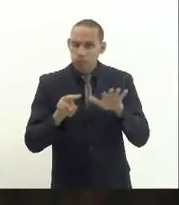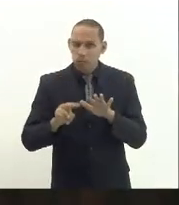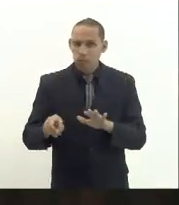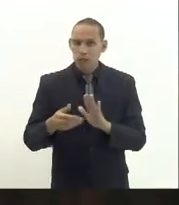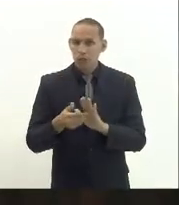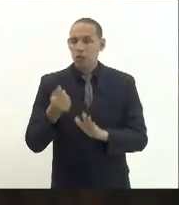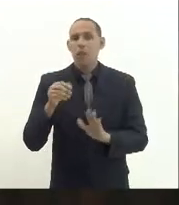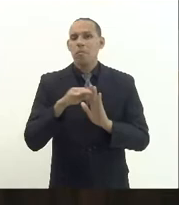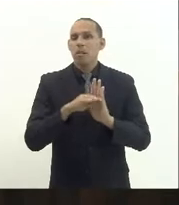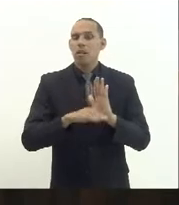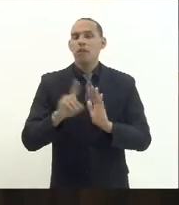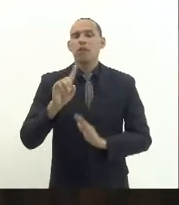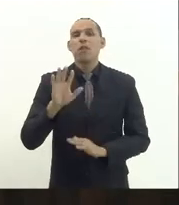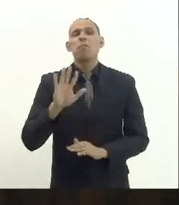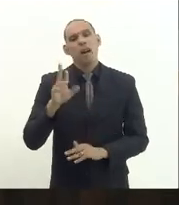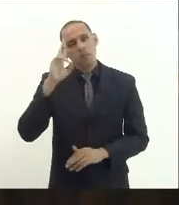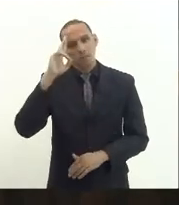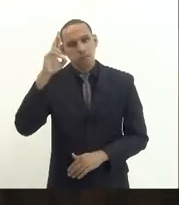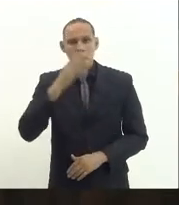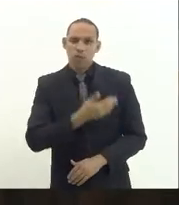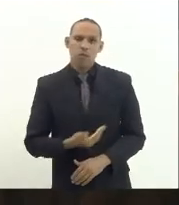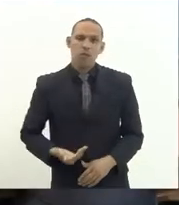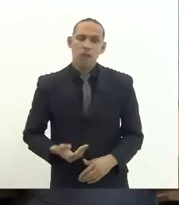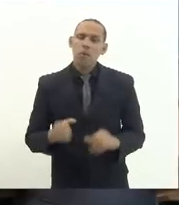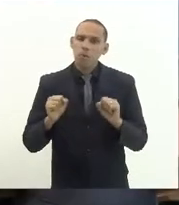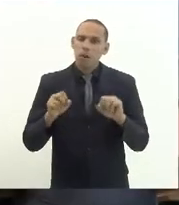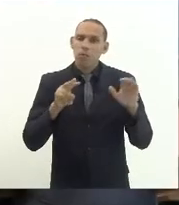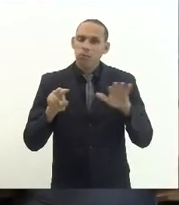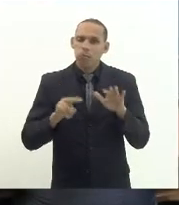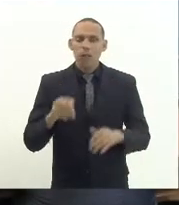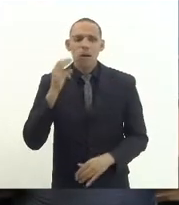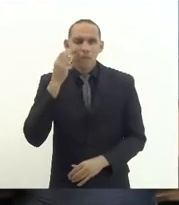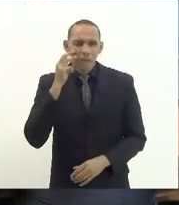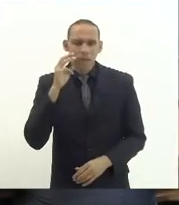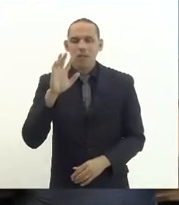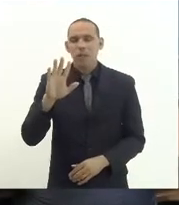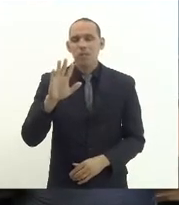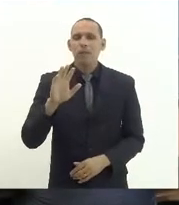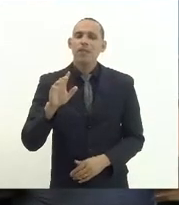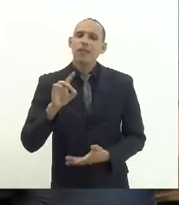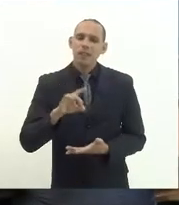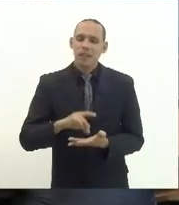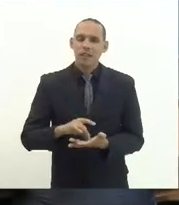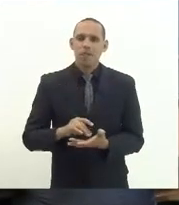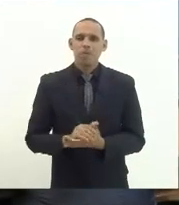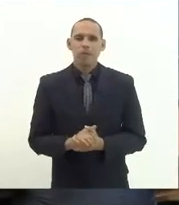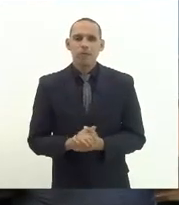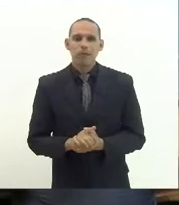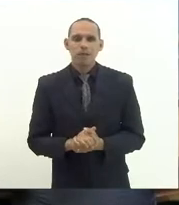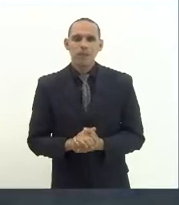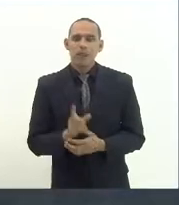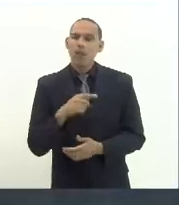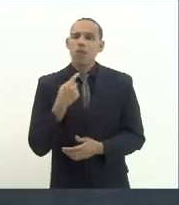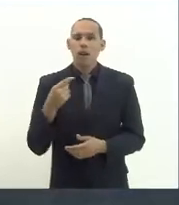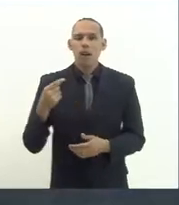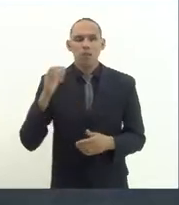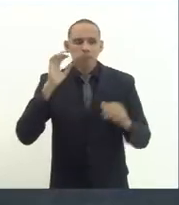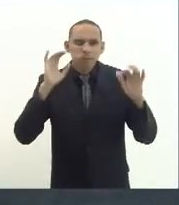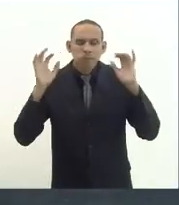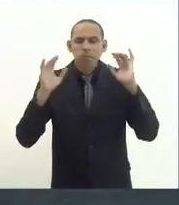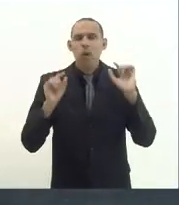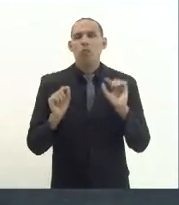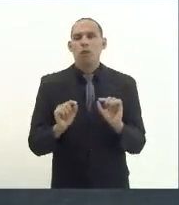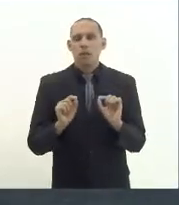Tiraria de falta mas o líder do governo quer o seu duas semanas ser usado Valdete na verdade porque a gente tá tentando ponderar aqui